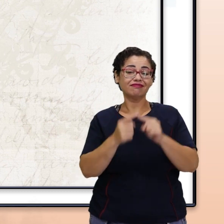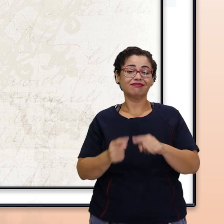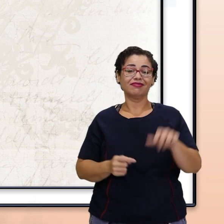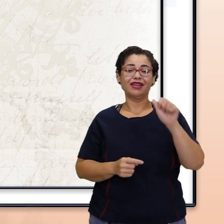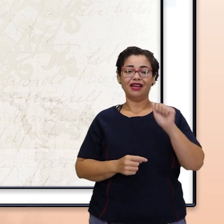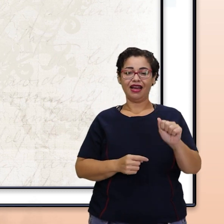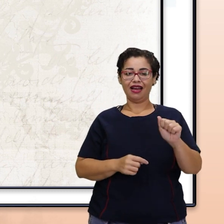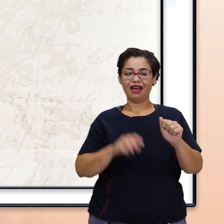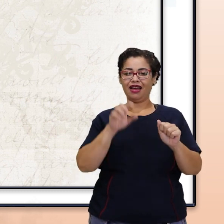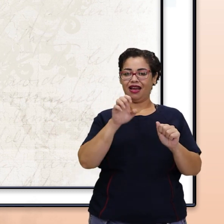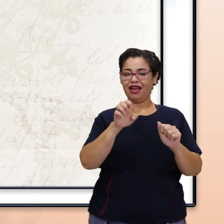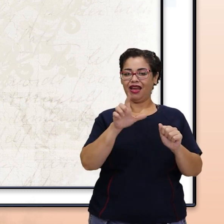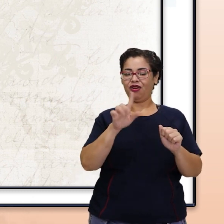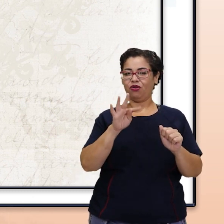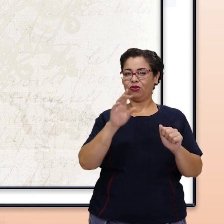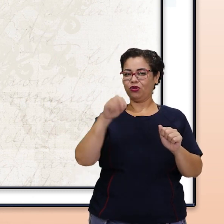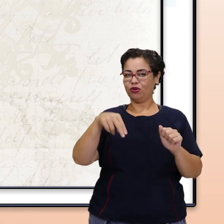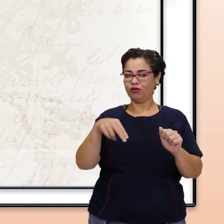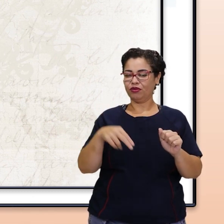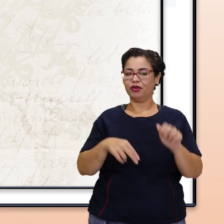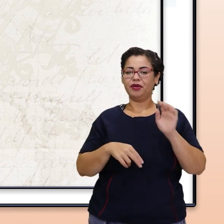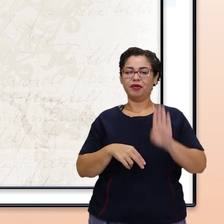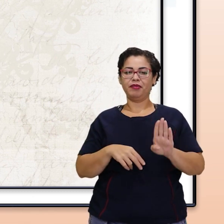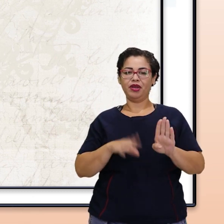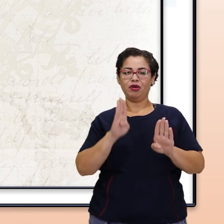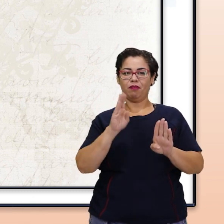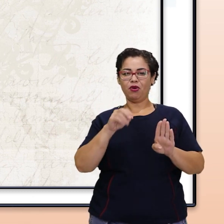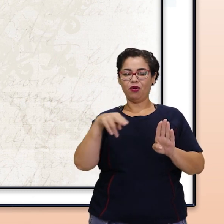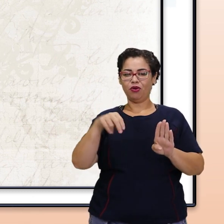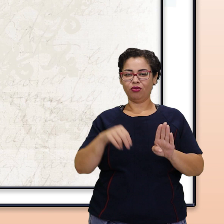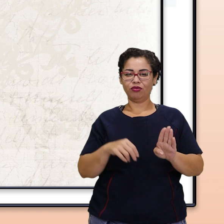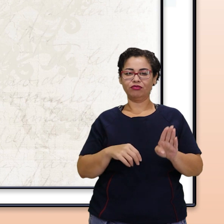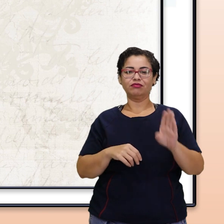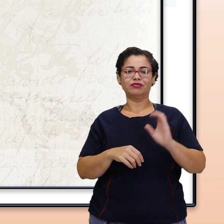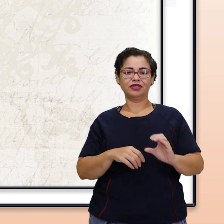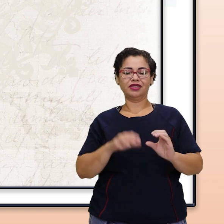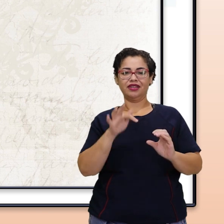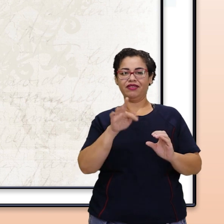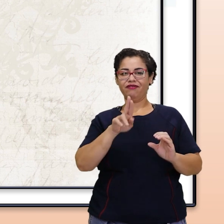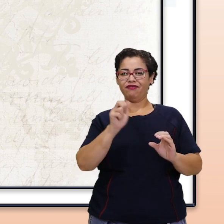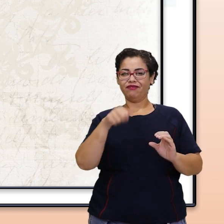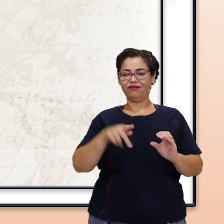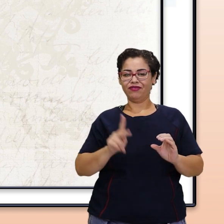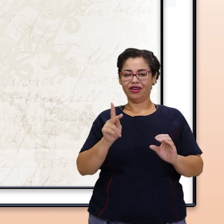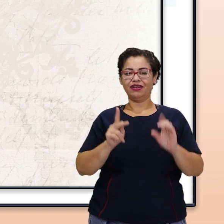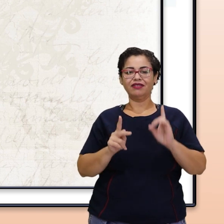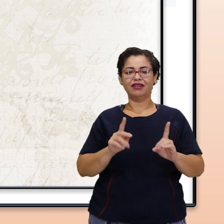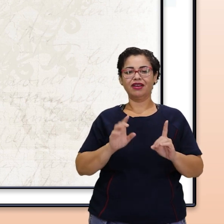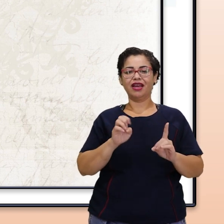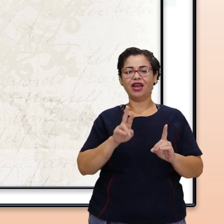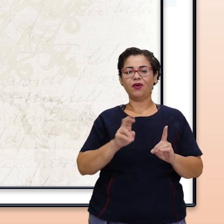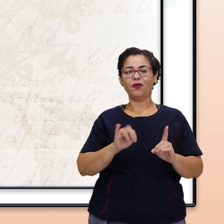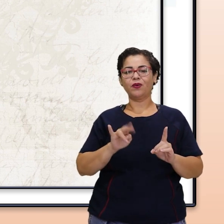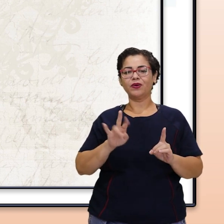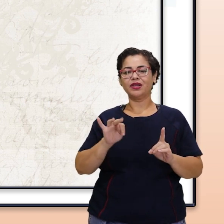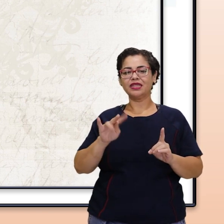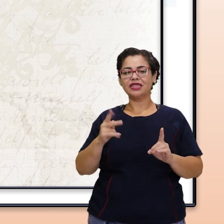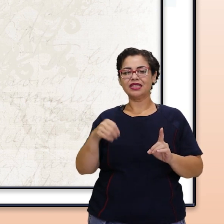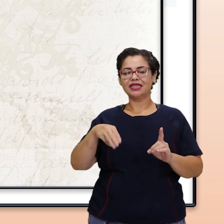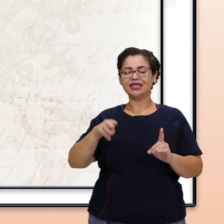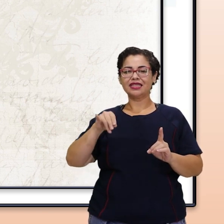alternativa A, Elton John, B, Bono, C, Frank Sinatra ou D,